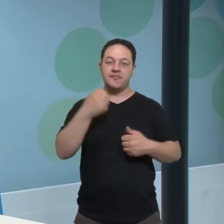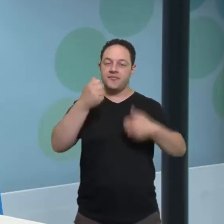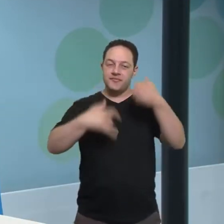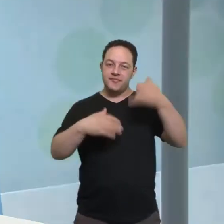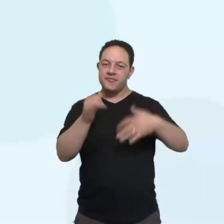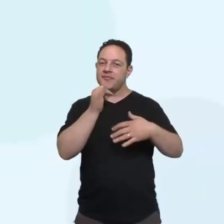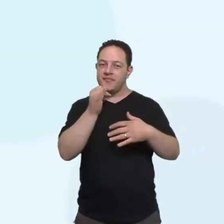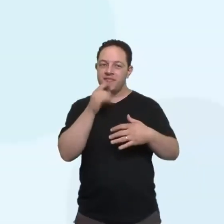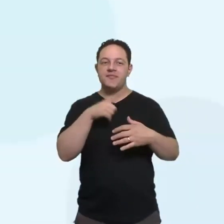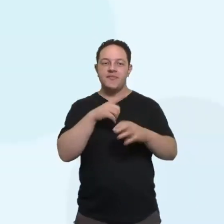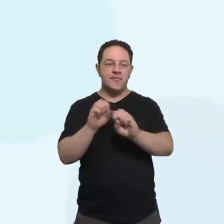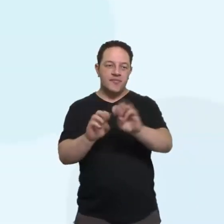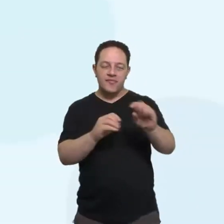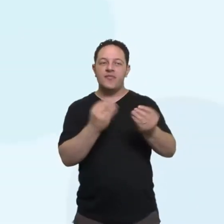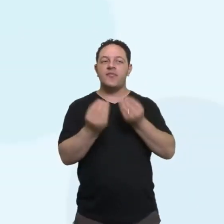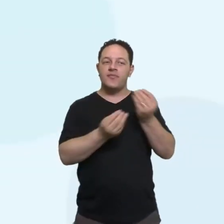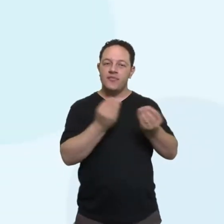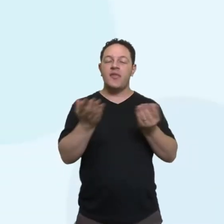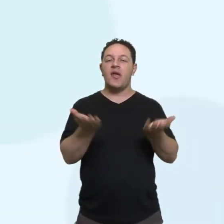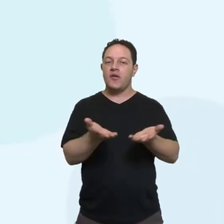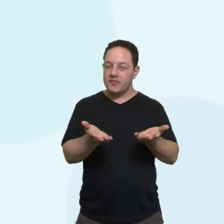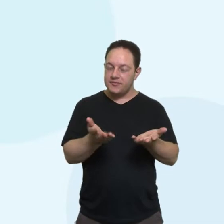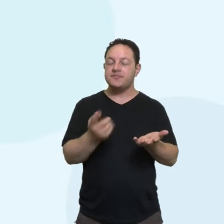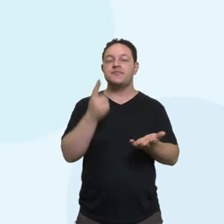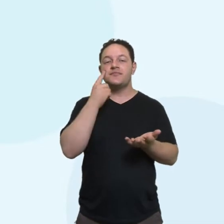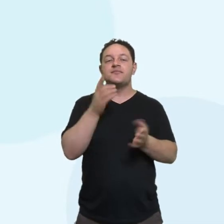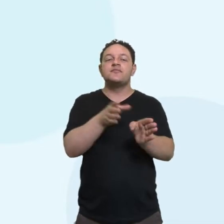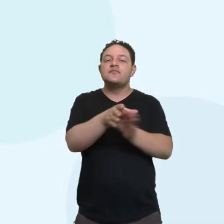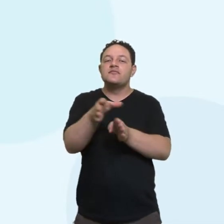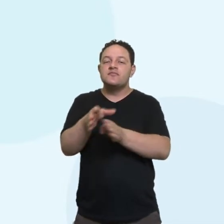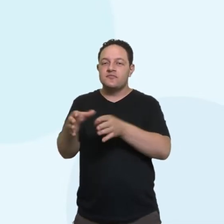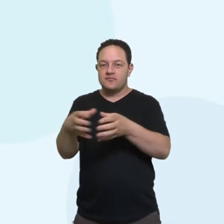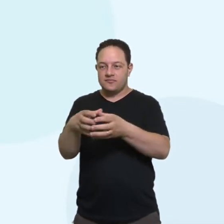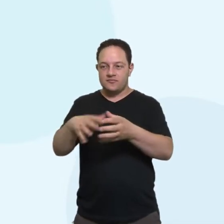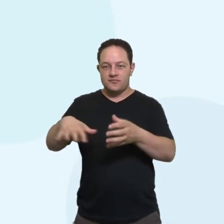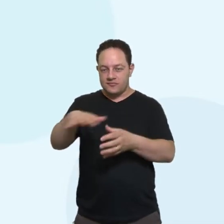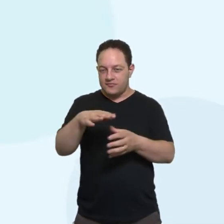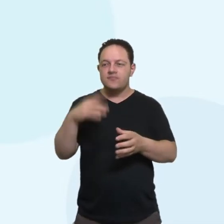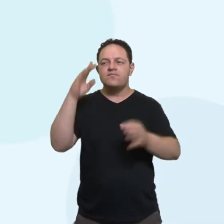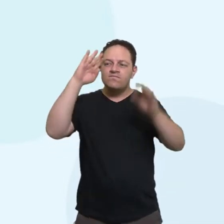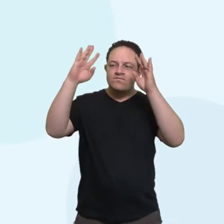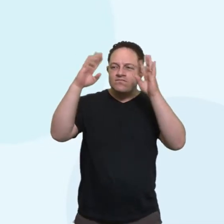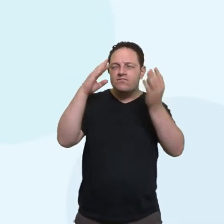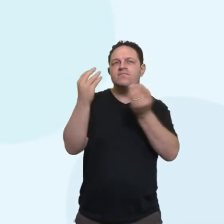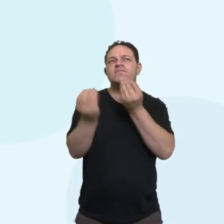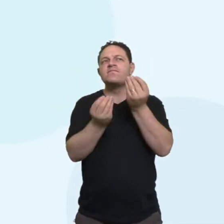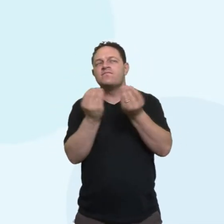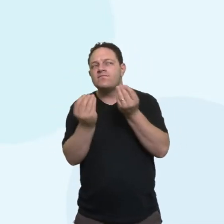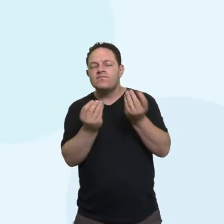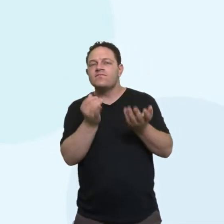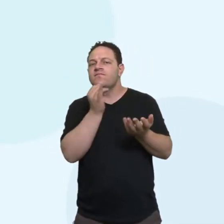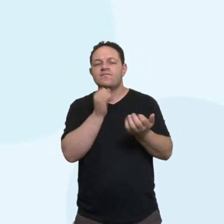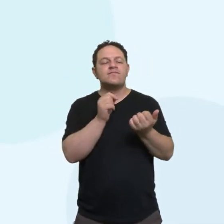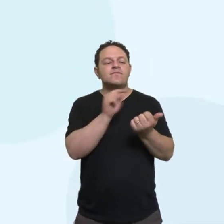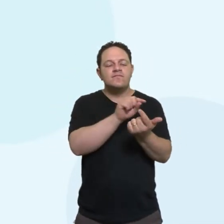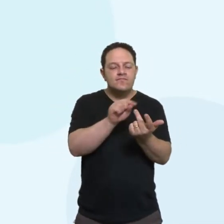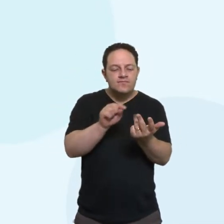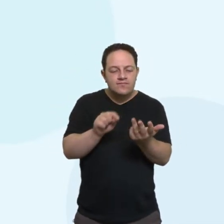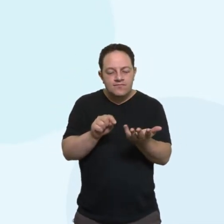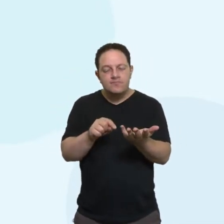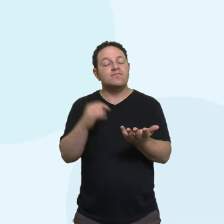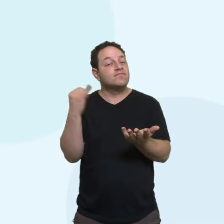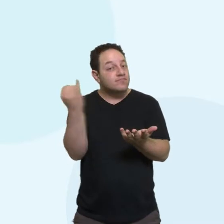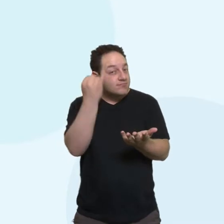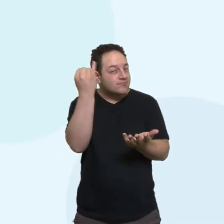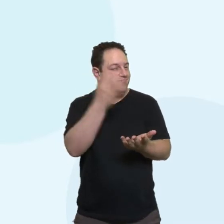formação que ocorreu e vamos falar do conselho de classe e pensarmos e refletirmos um pouco alguns aspectos que são